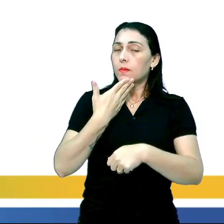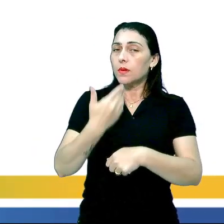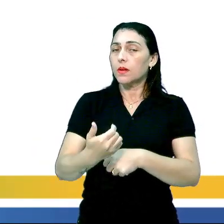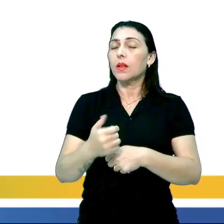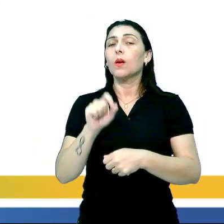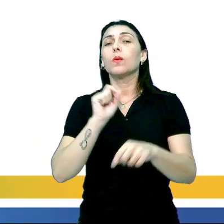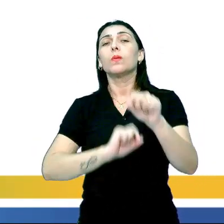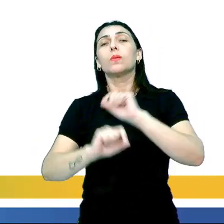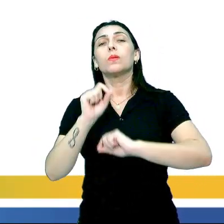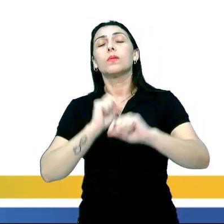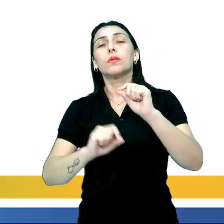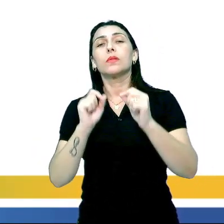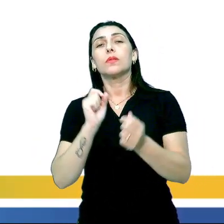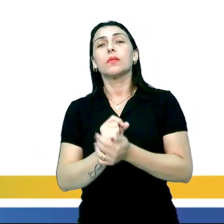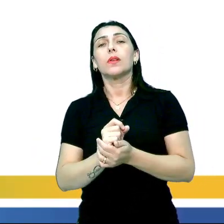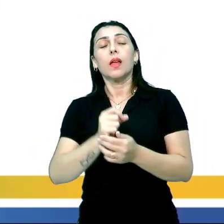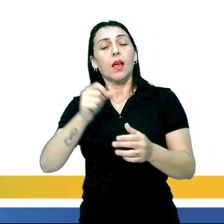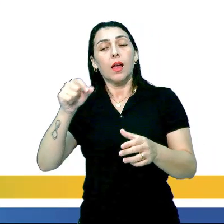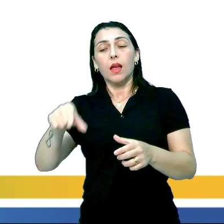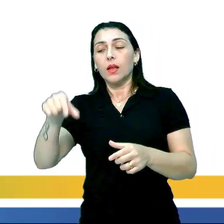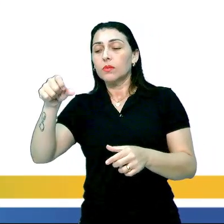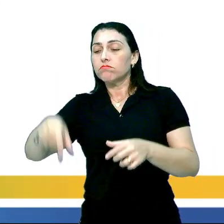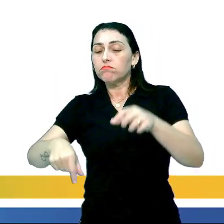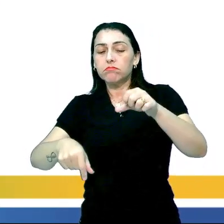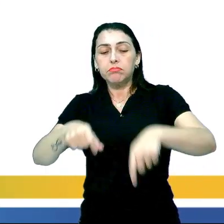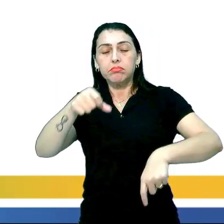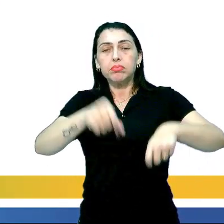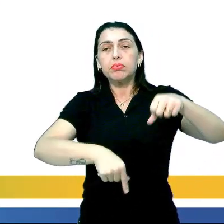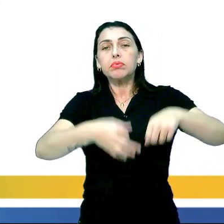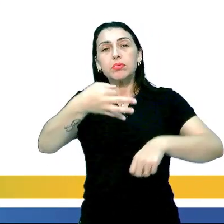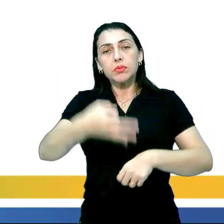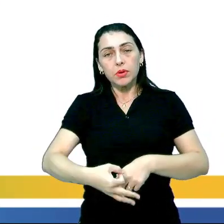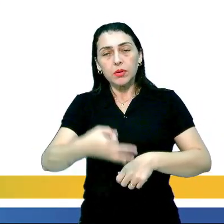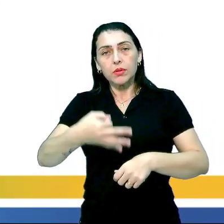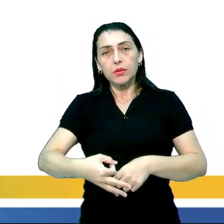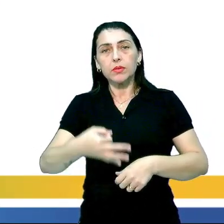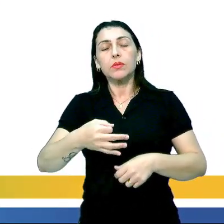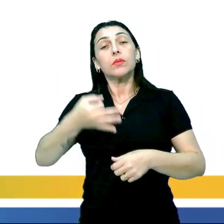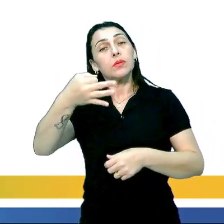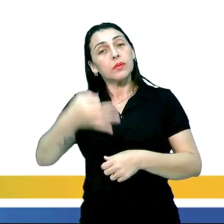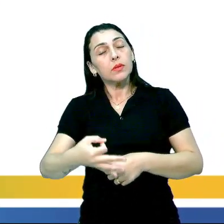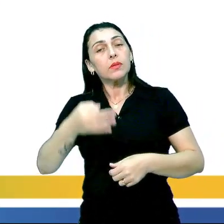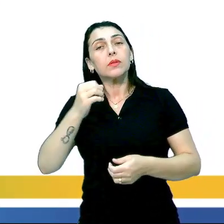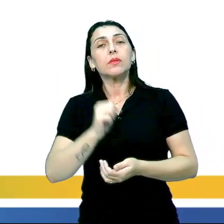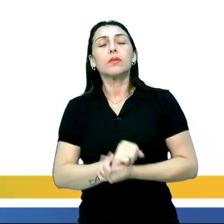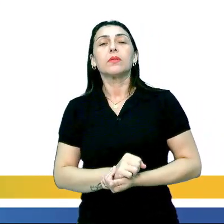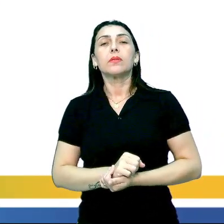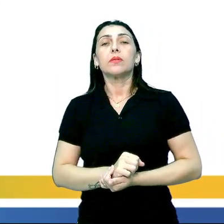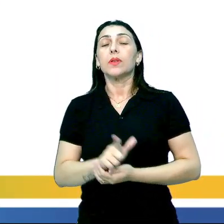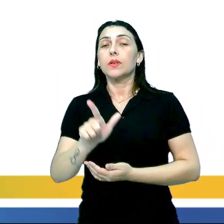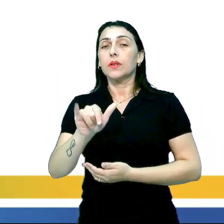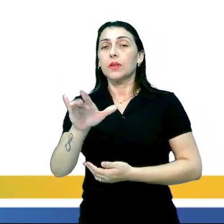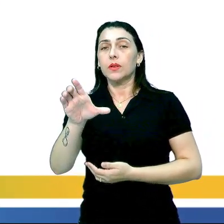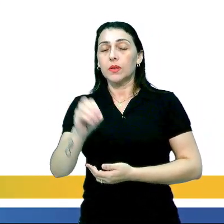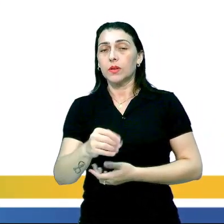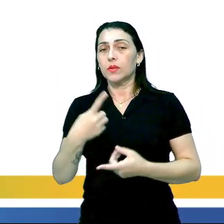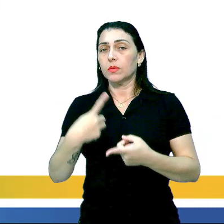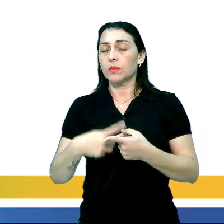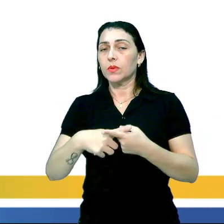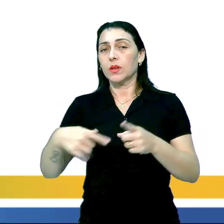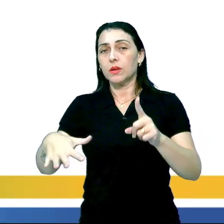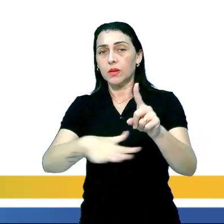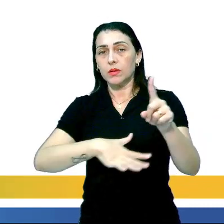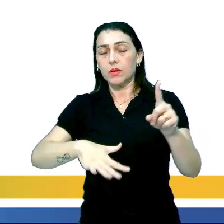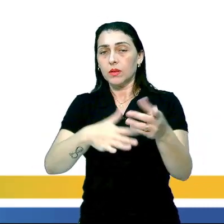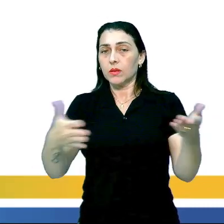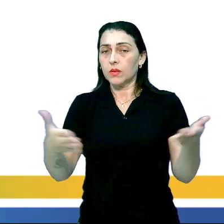seria justamente a coleta seletiva e a destinação correta desse lixo, porque na